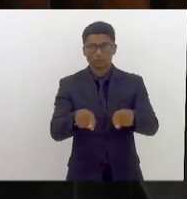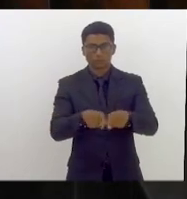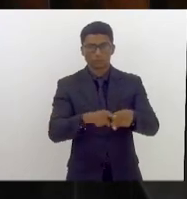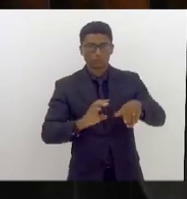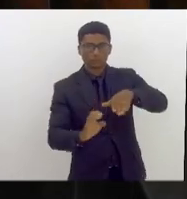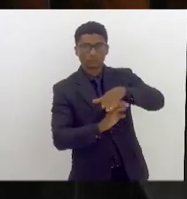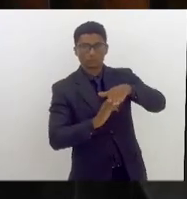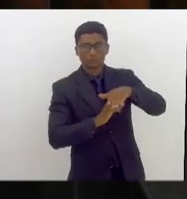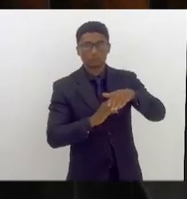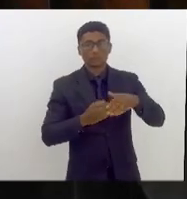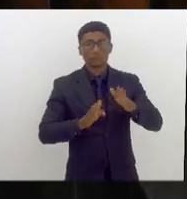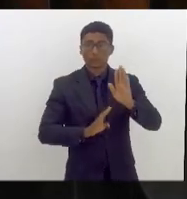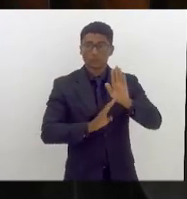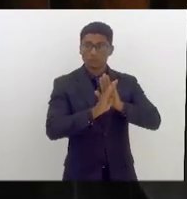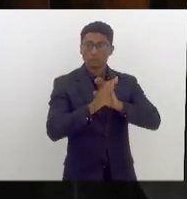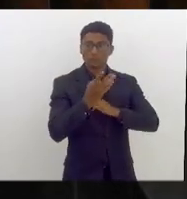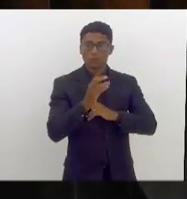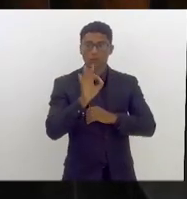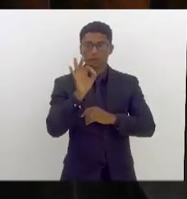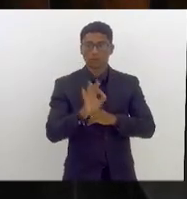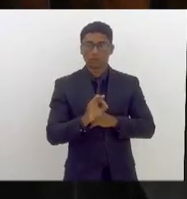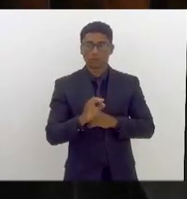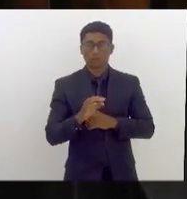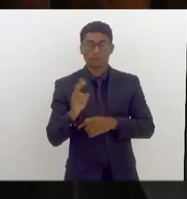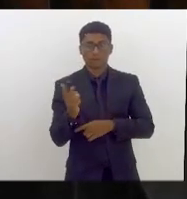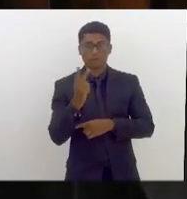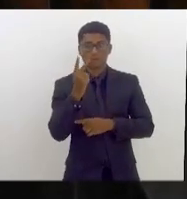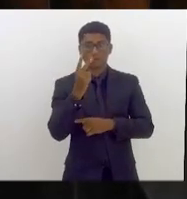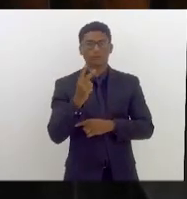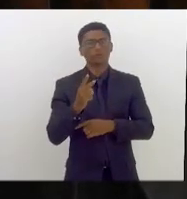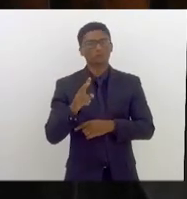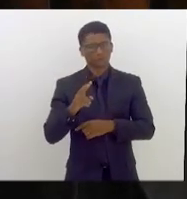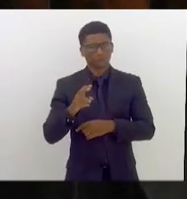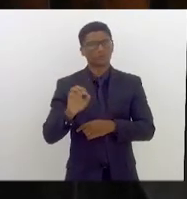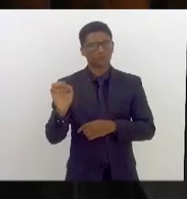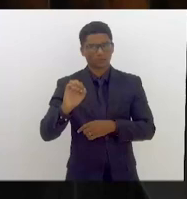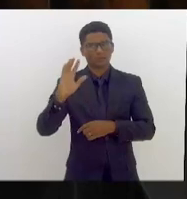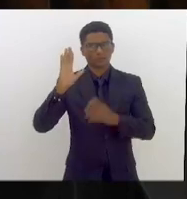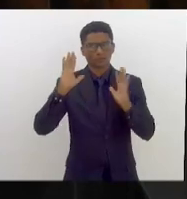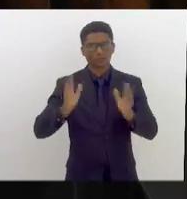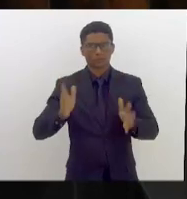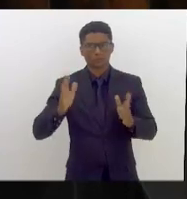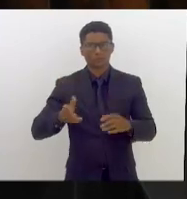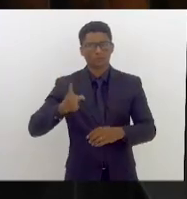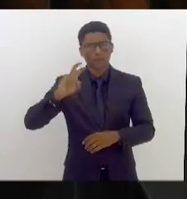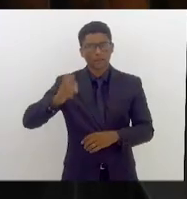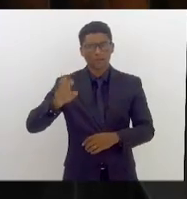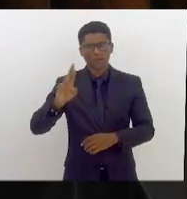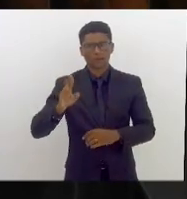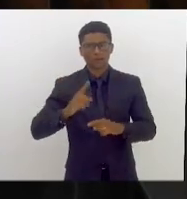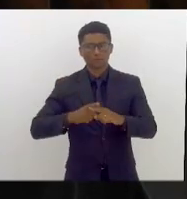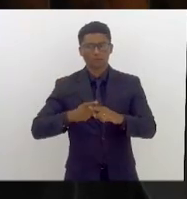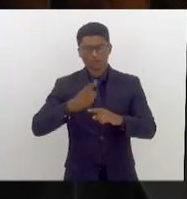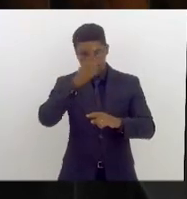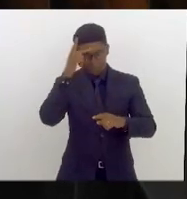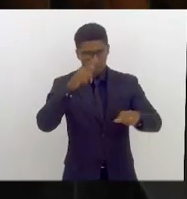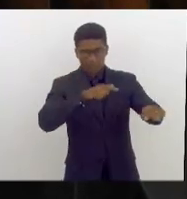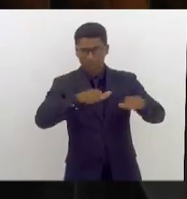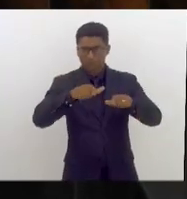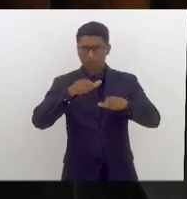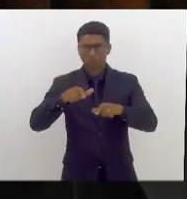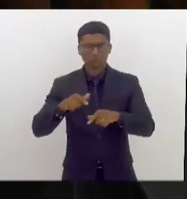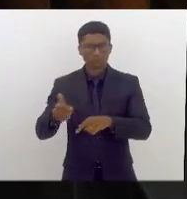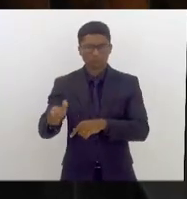aumentar em 40% o valor da passagem, que já é caro, em R$ 5,00, sobretudo nas condições atuais de desemprego, de subemprego,